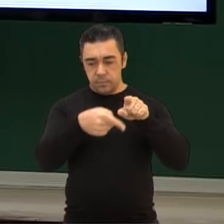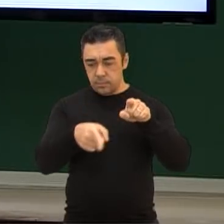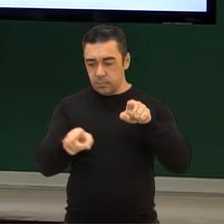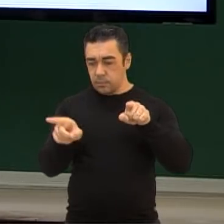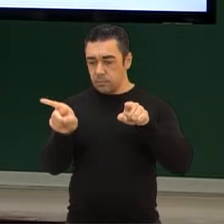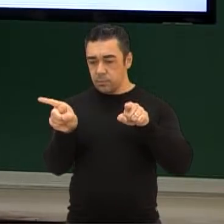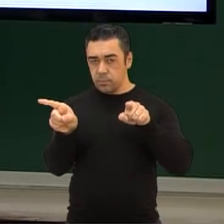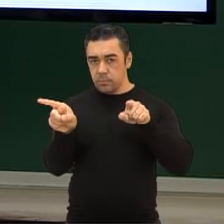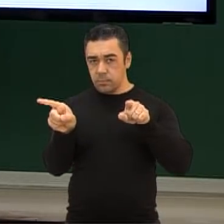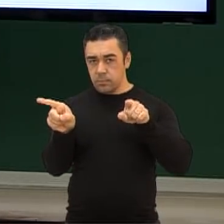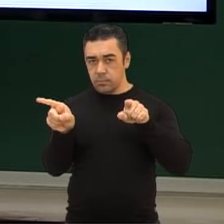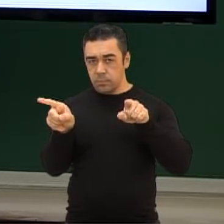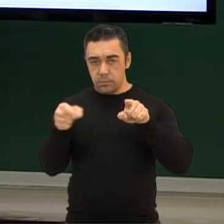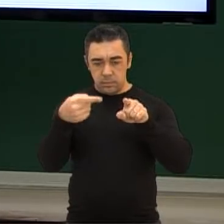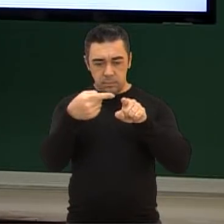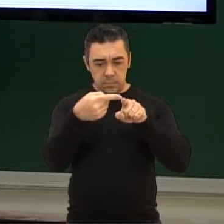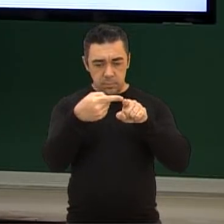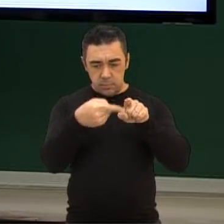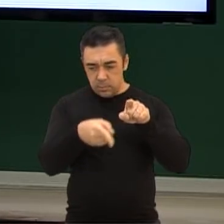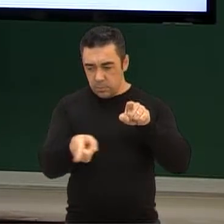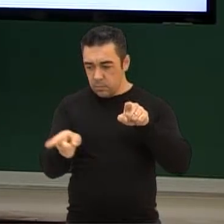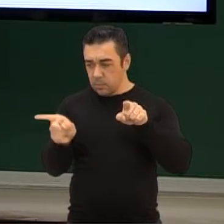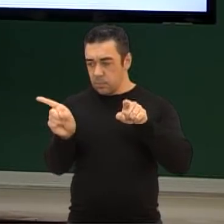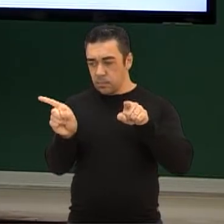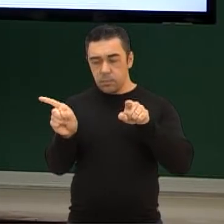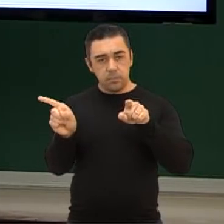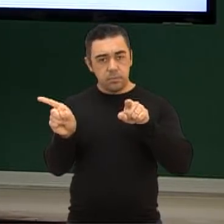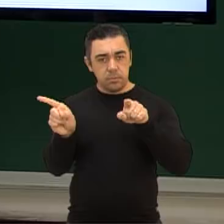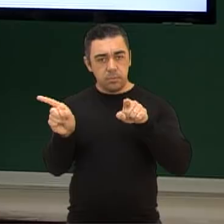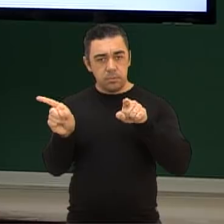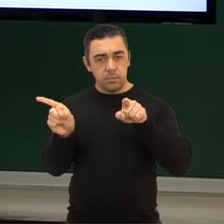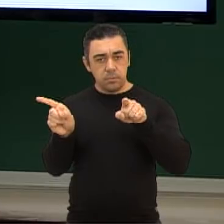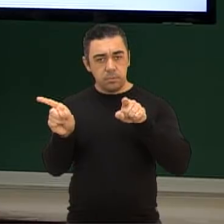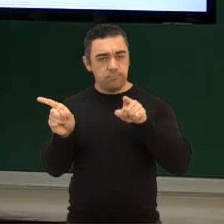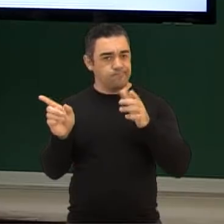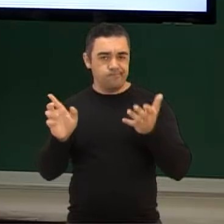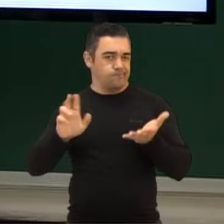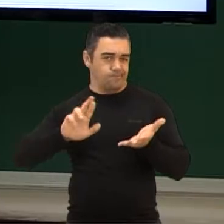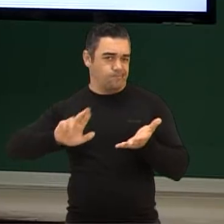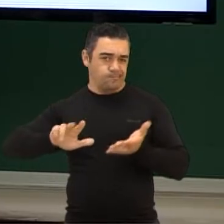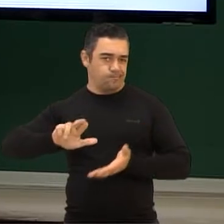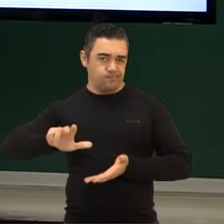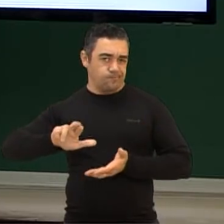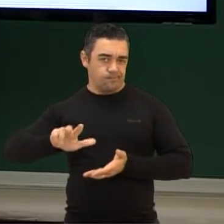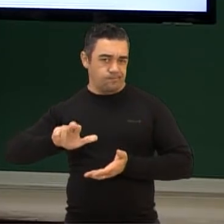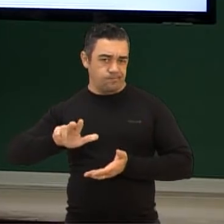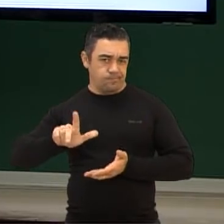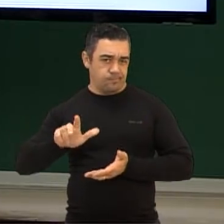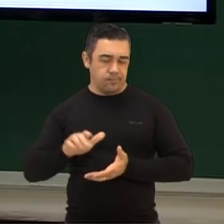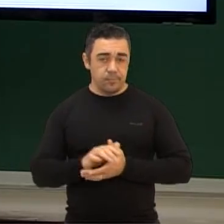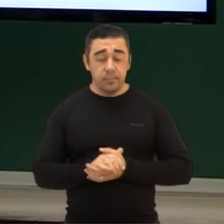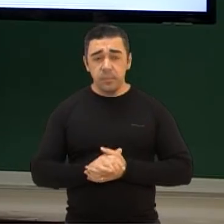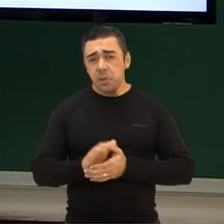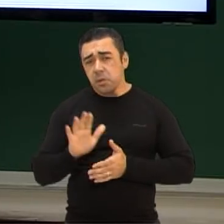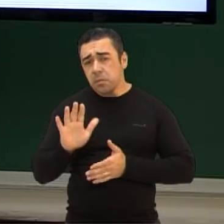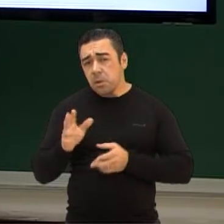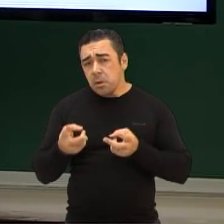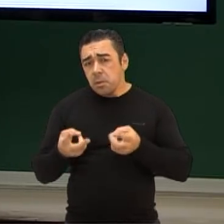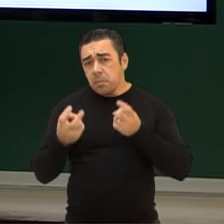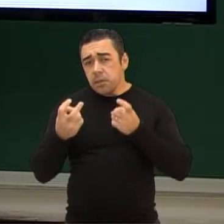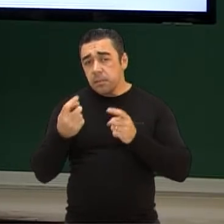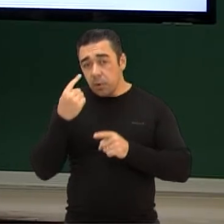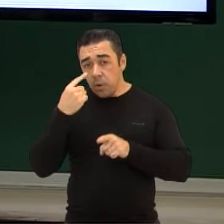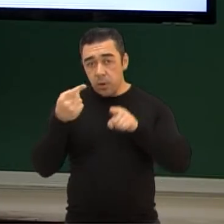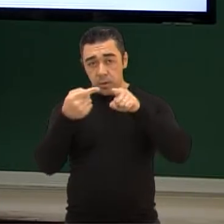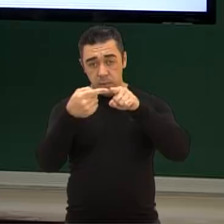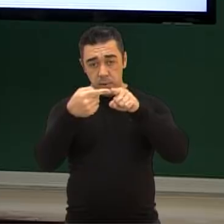é meia volta. Então, vamos pegar aqui o nosso gancho da torneira, nós viríamos até aqui. Será? Não. Para ela ficar